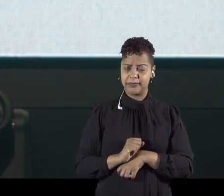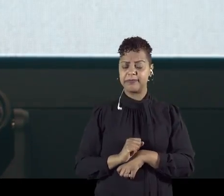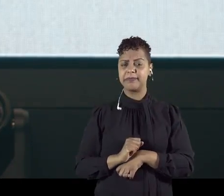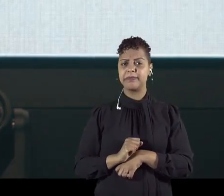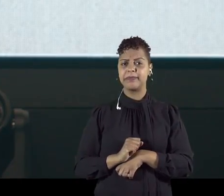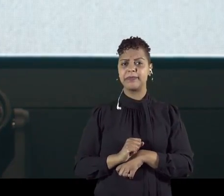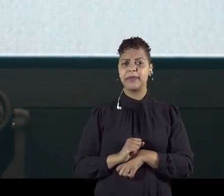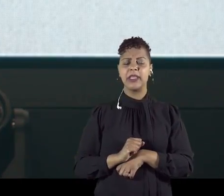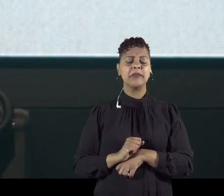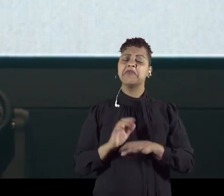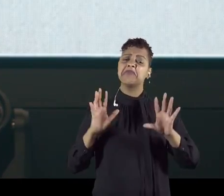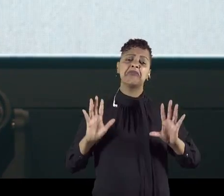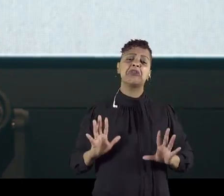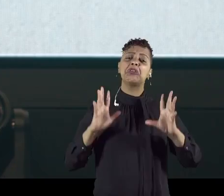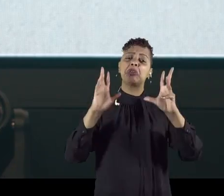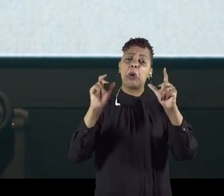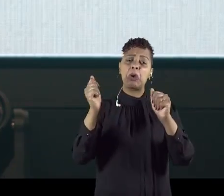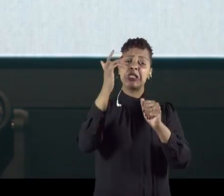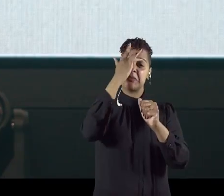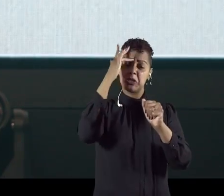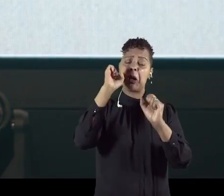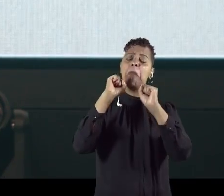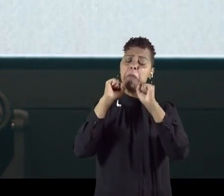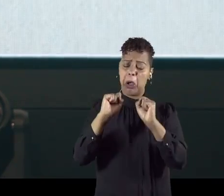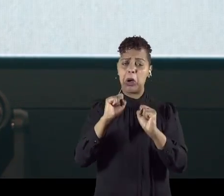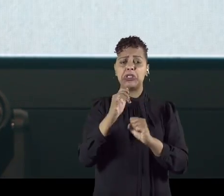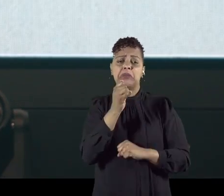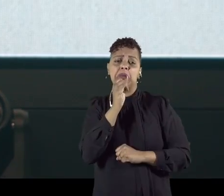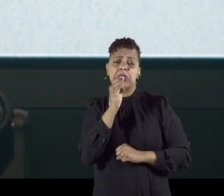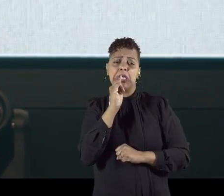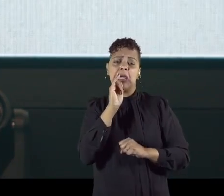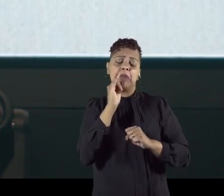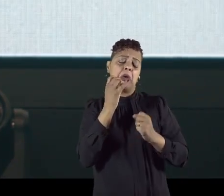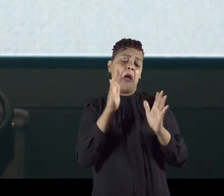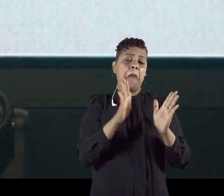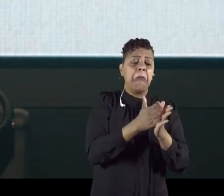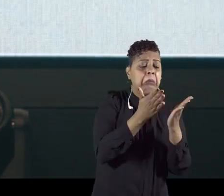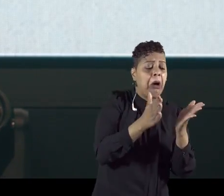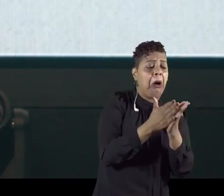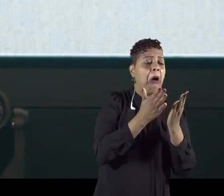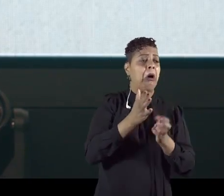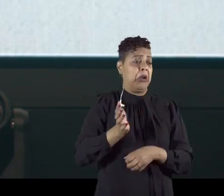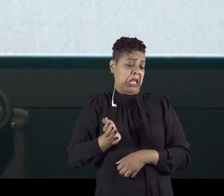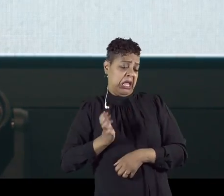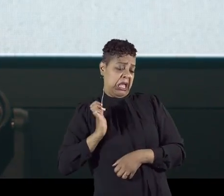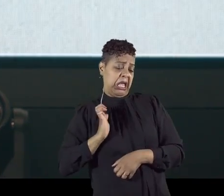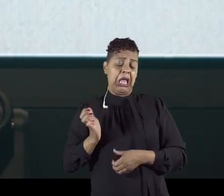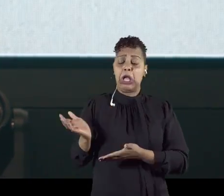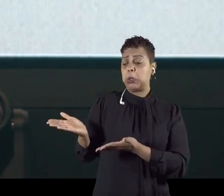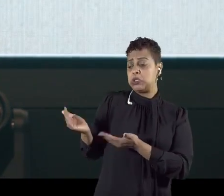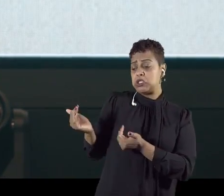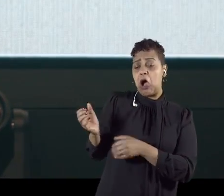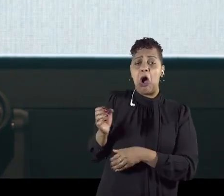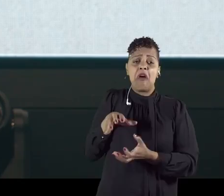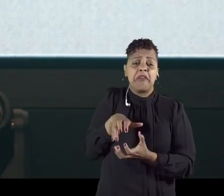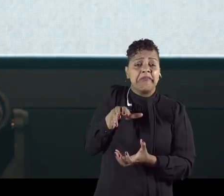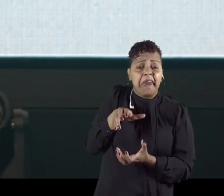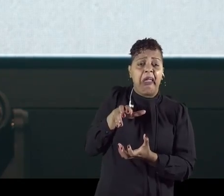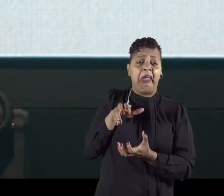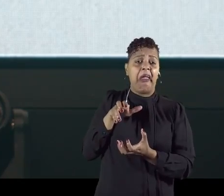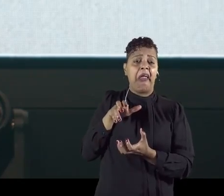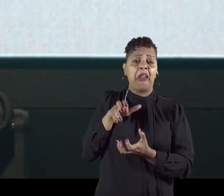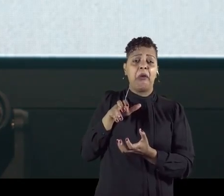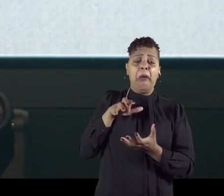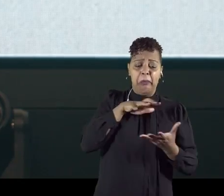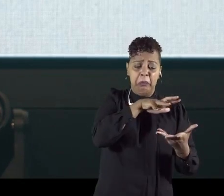absolutamente democrático que é para todo mundo é para pobre para Rico para jovens para velhos para países